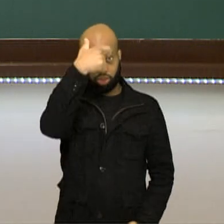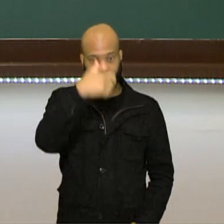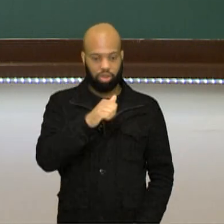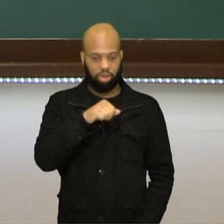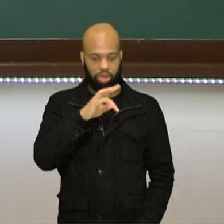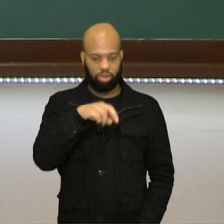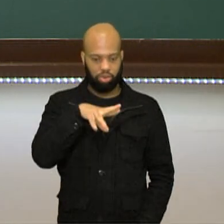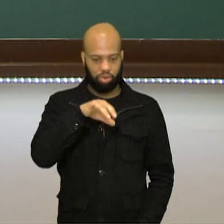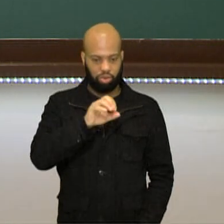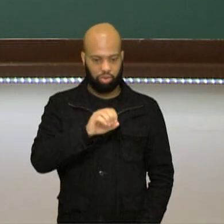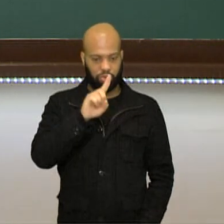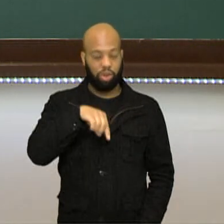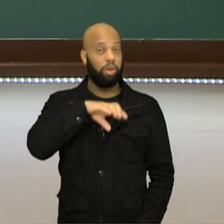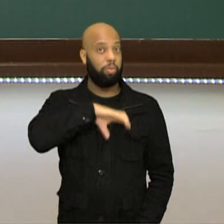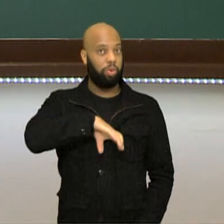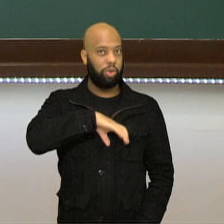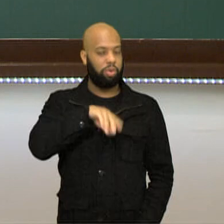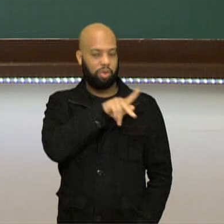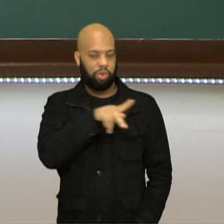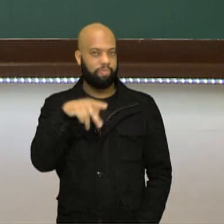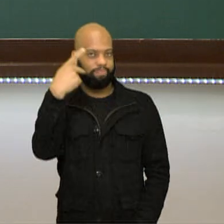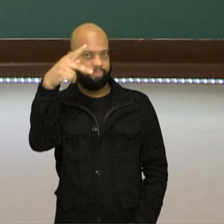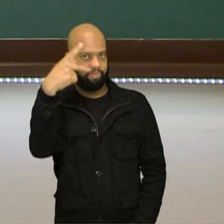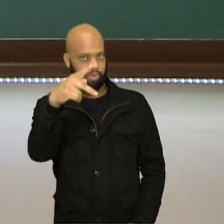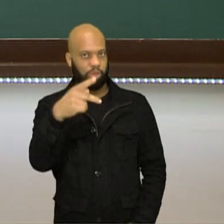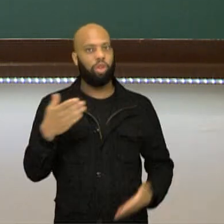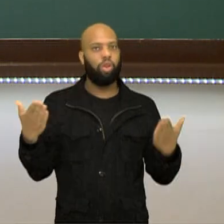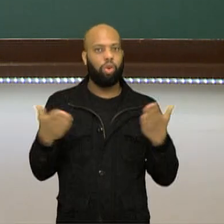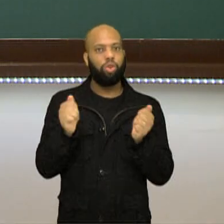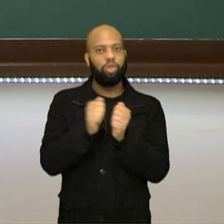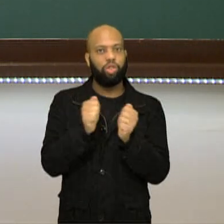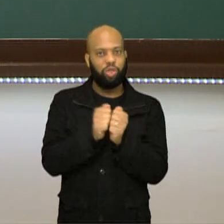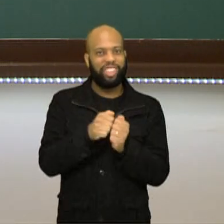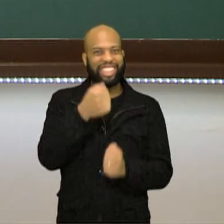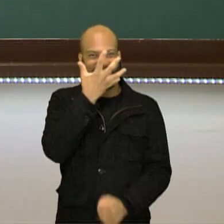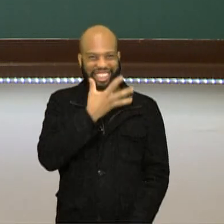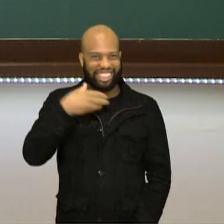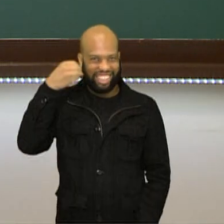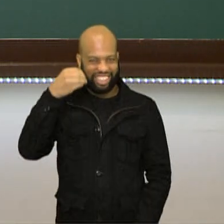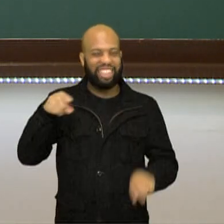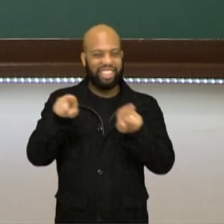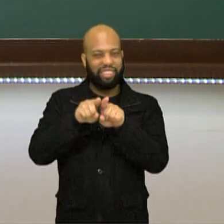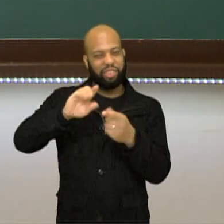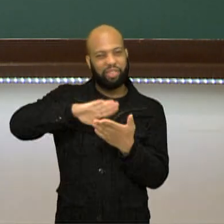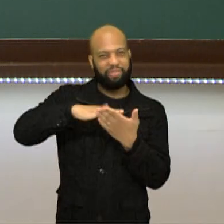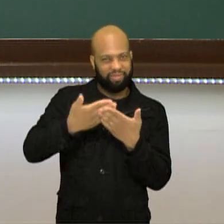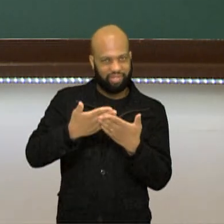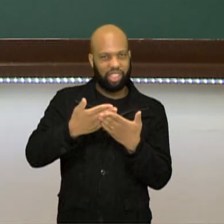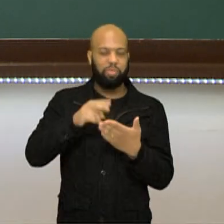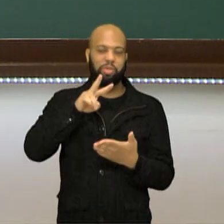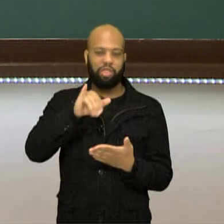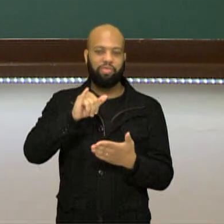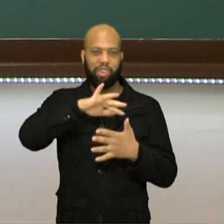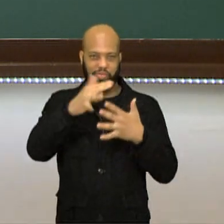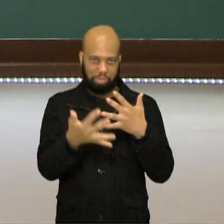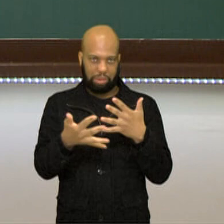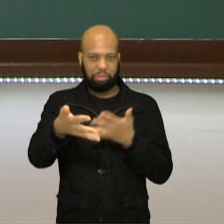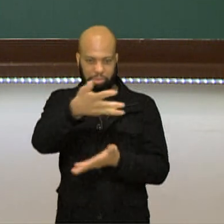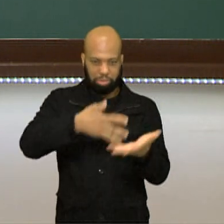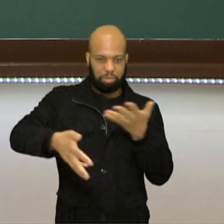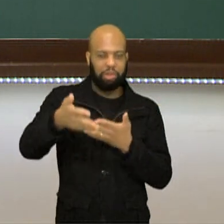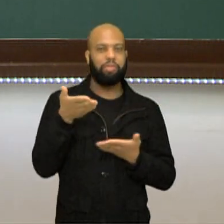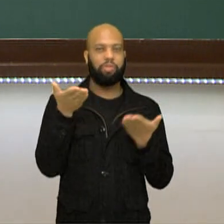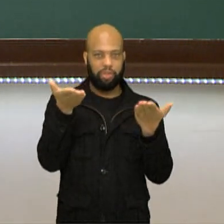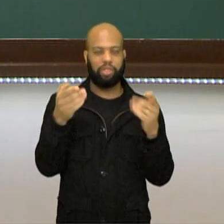professor Antônio, professor de língua portuguesa de vocês. Hoje estamos eu e o professor Natan dirigindo esta barca